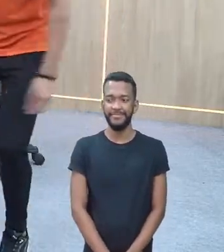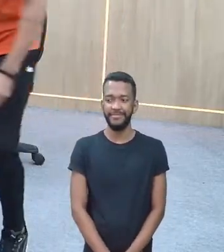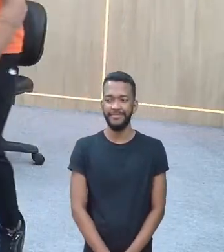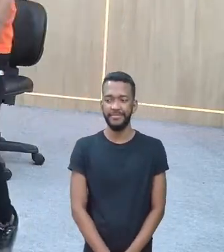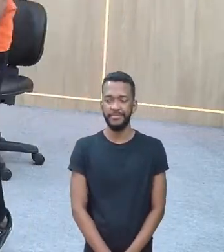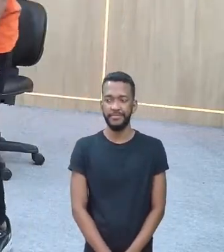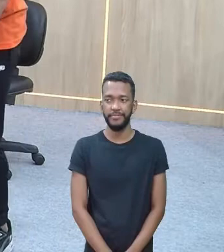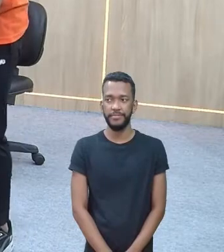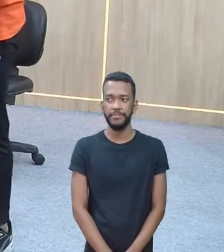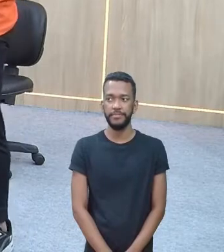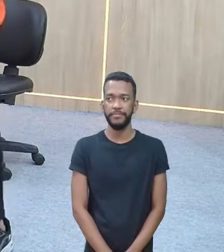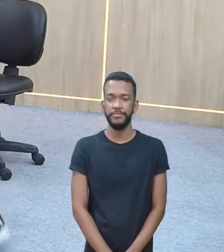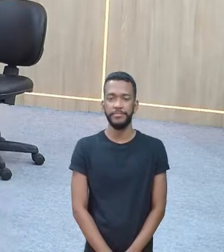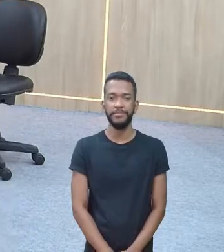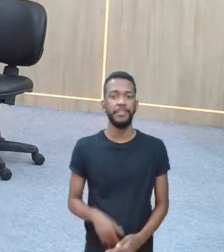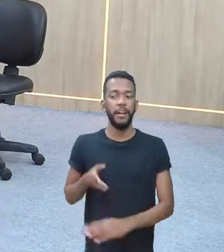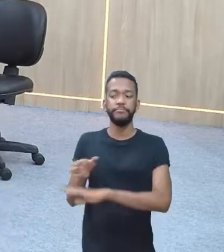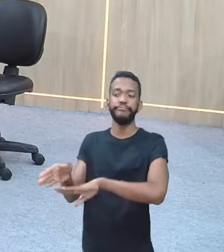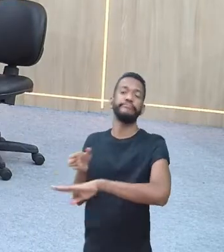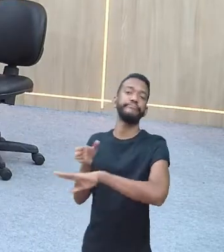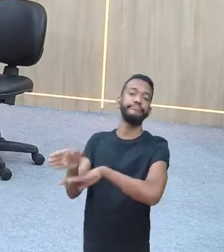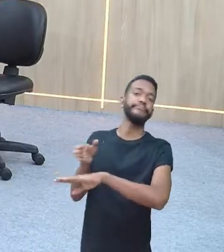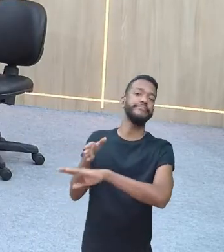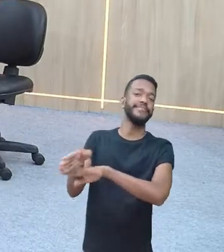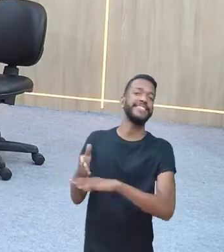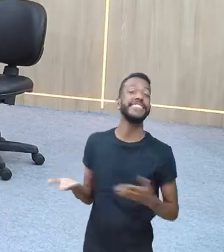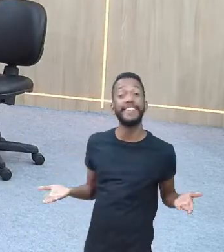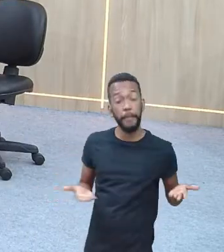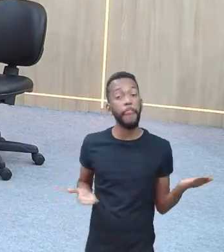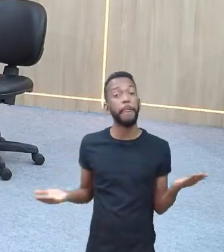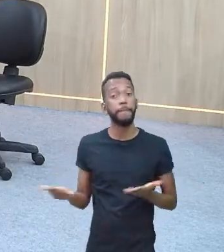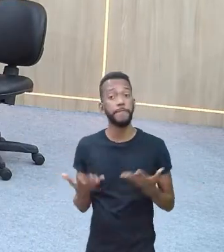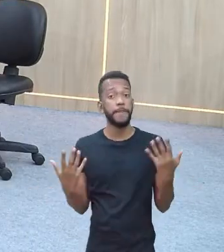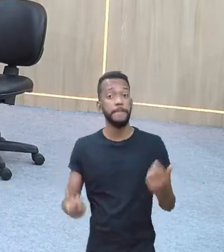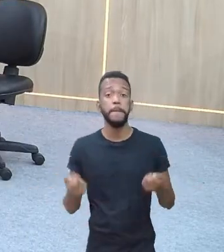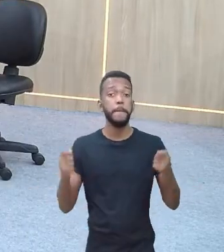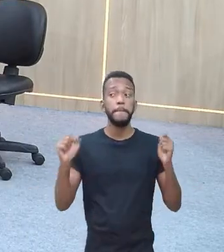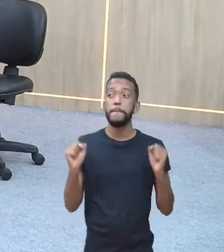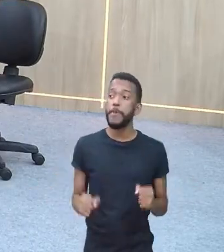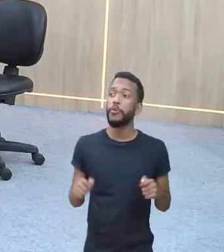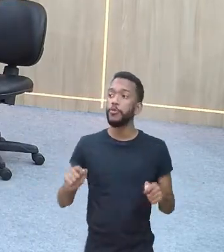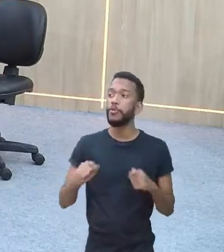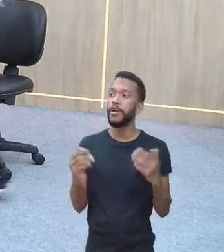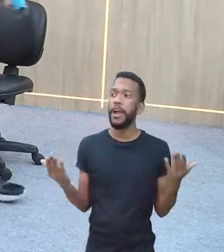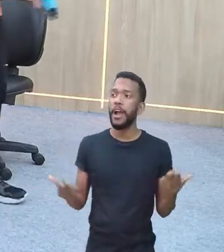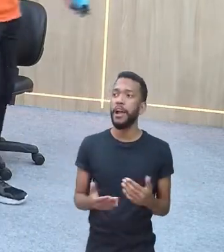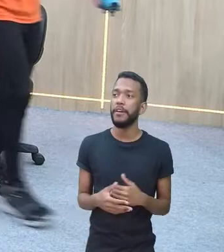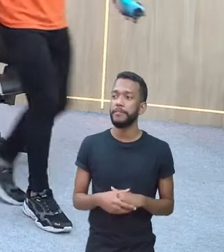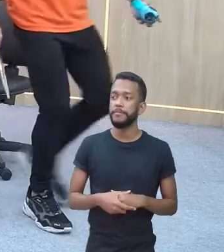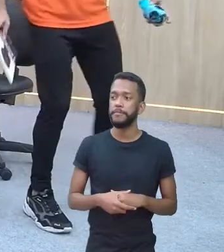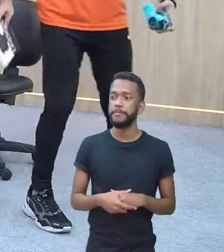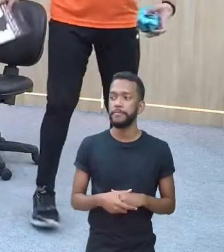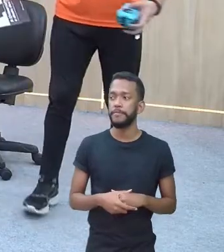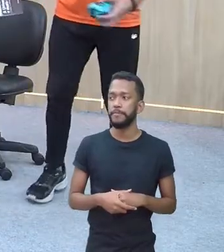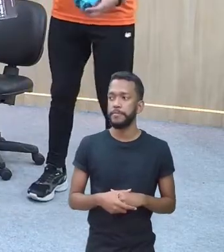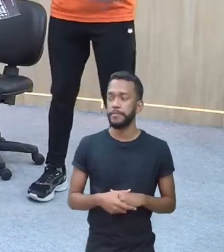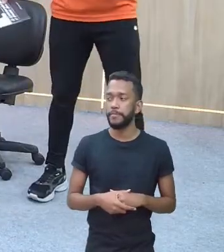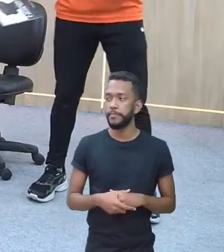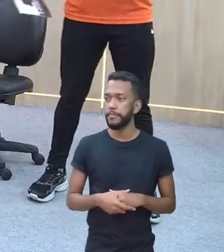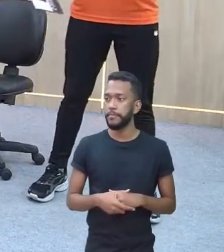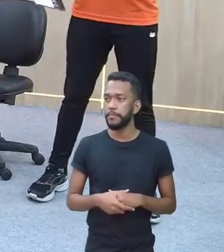E aí, ó. Teve uma invasão aí. Teve uma invasão. E aí a gente pode jogar, vamos jogar badminton com o